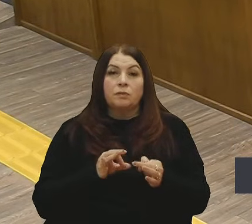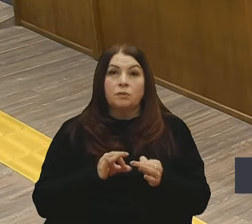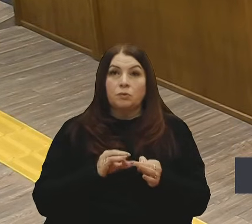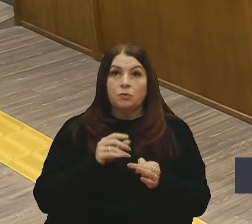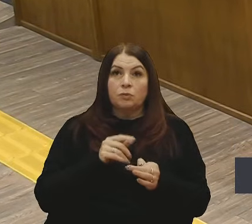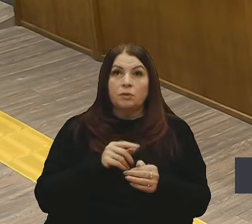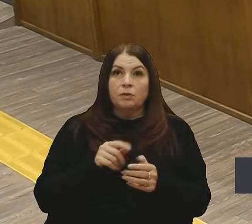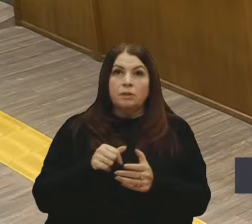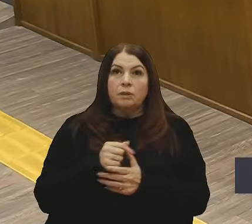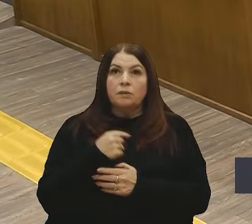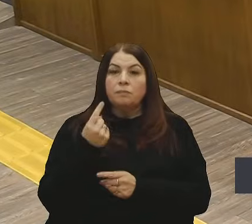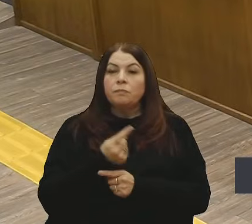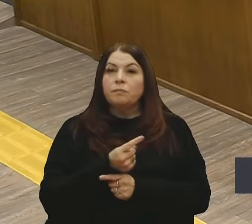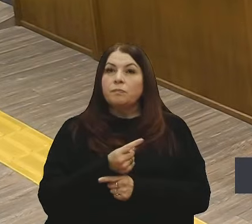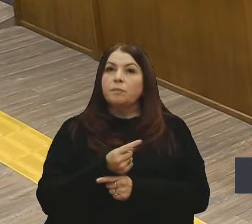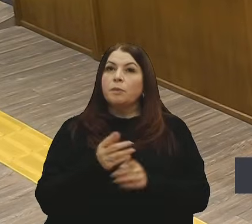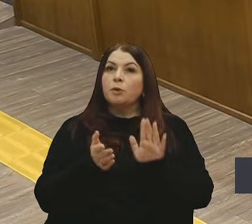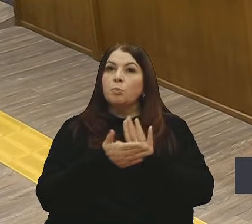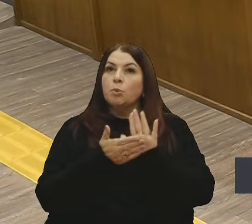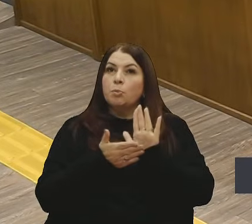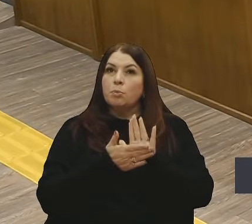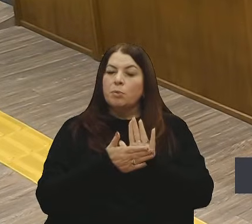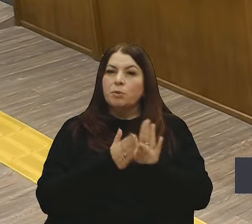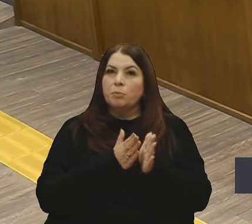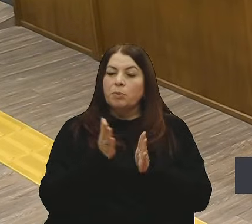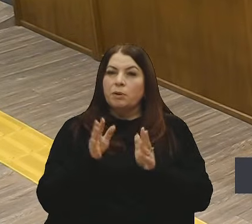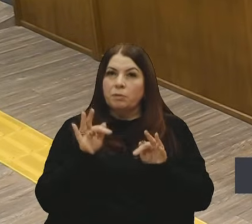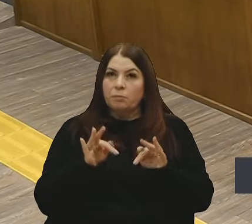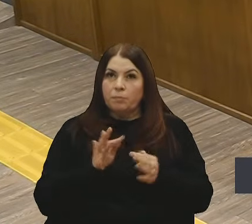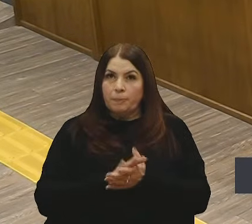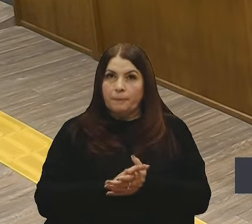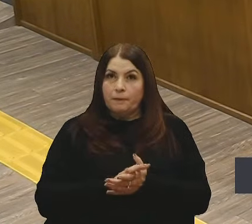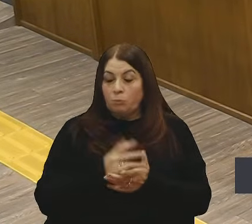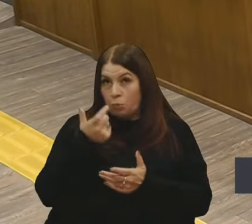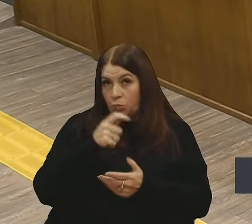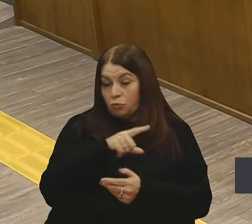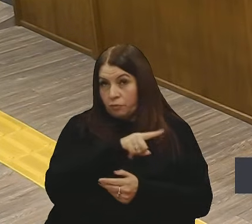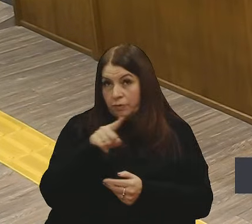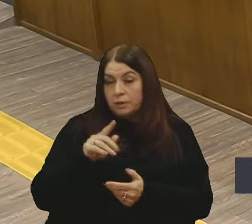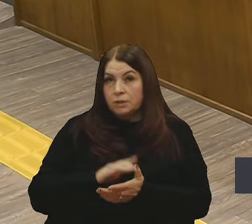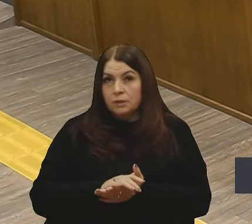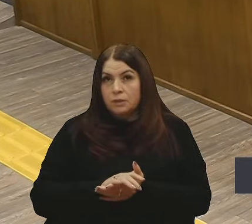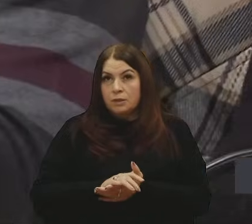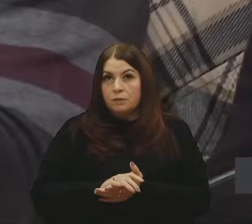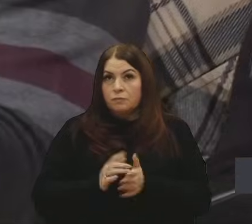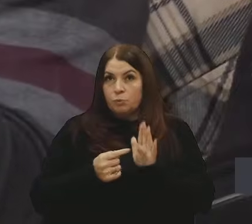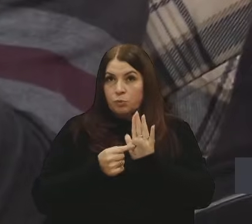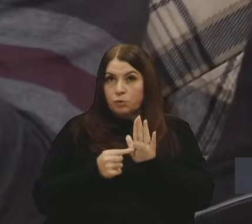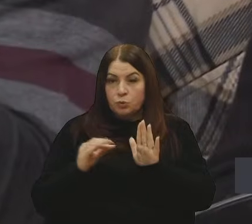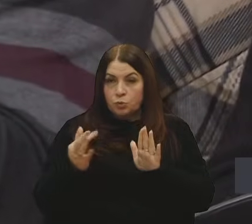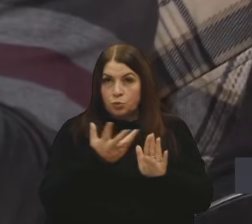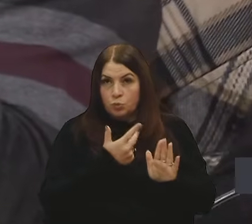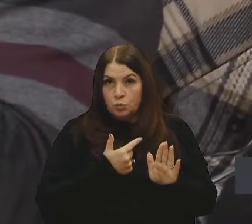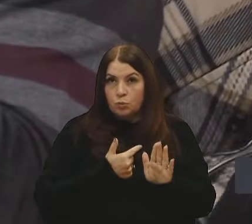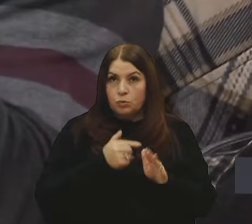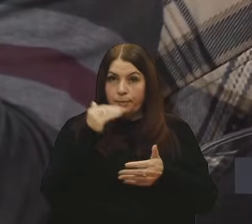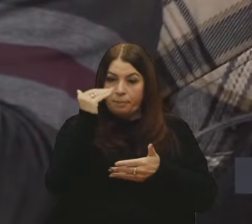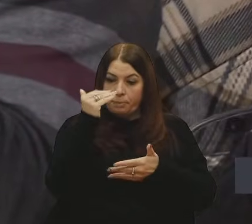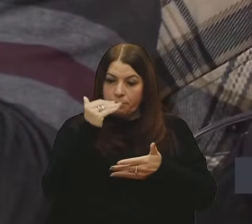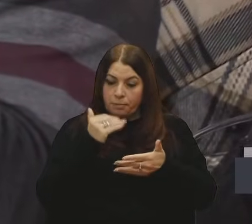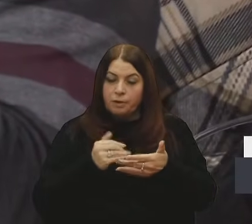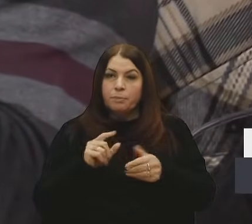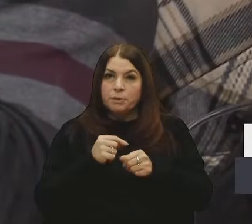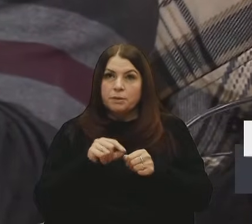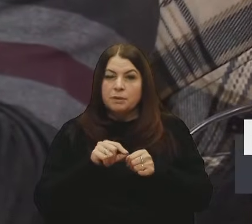bem sucinta no sentido de propor encaminhamentos mesmo, tá, gente? Porque eu acho que vocês foram trazidos aqui todos os elementos que a gente precisa. Então,